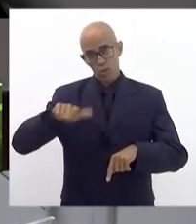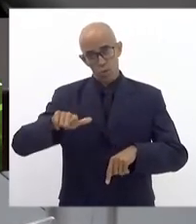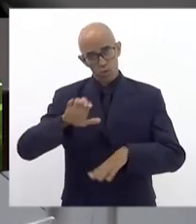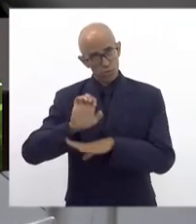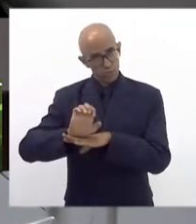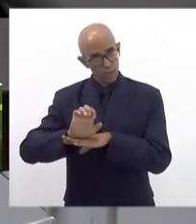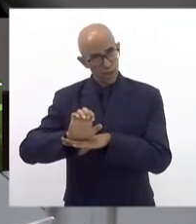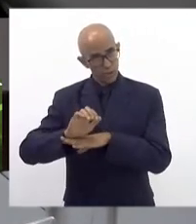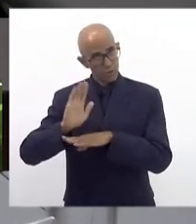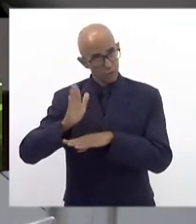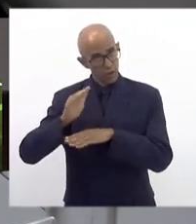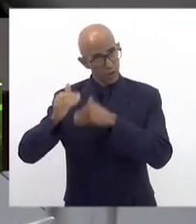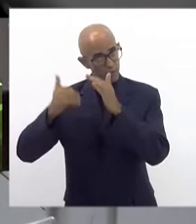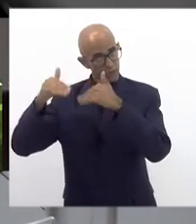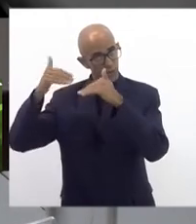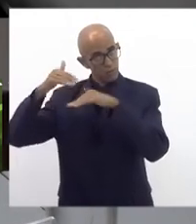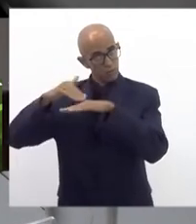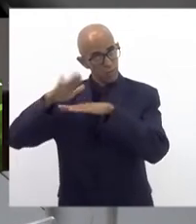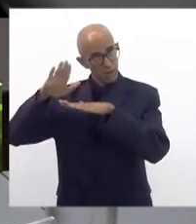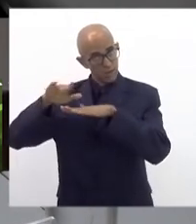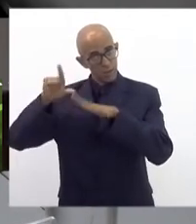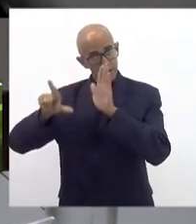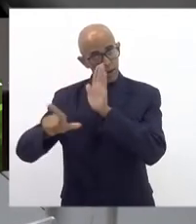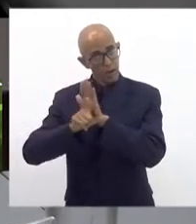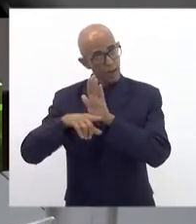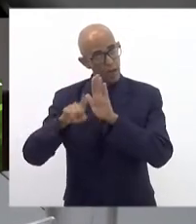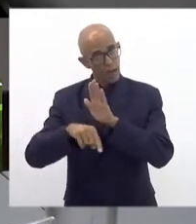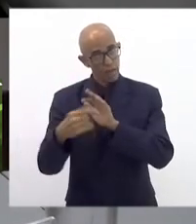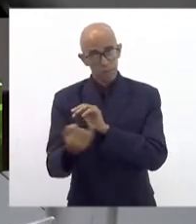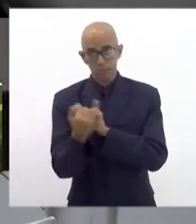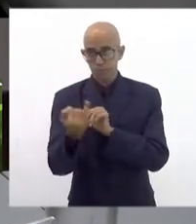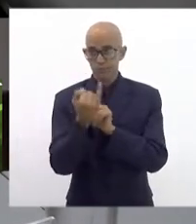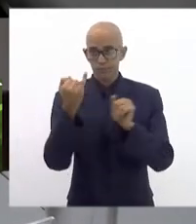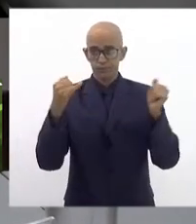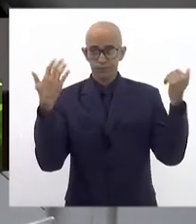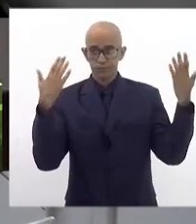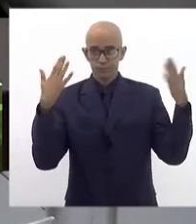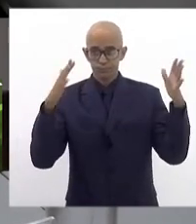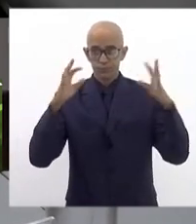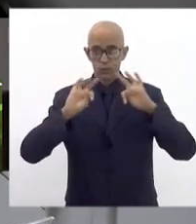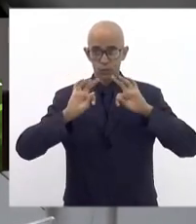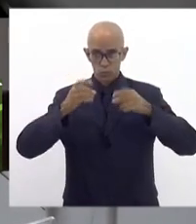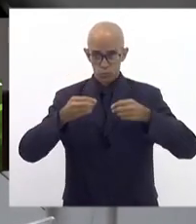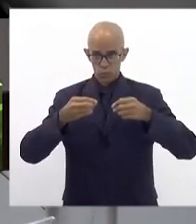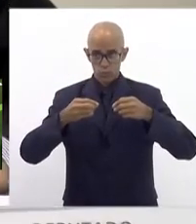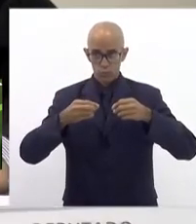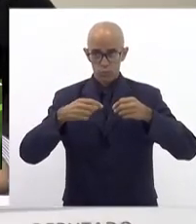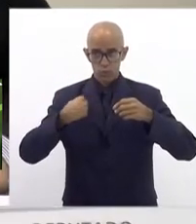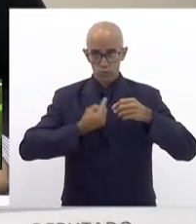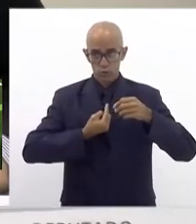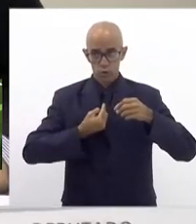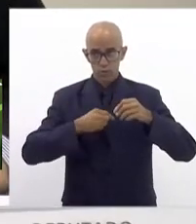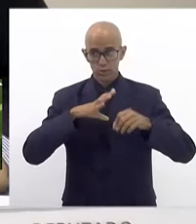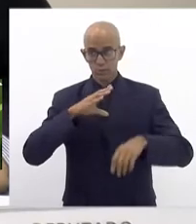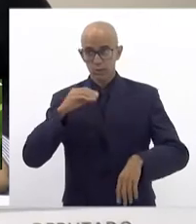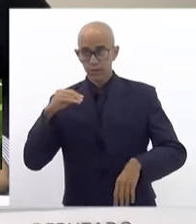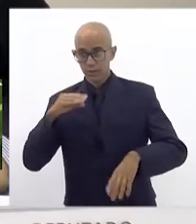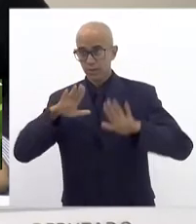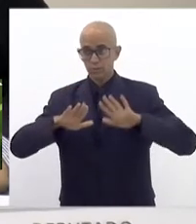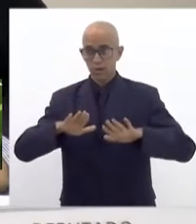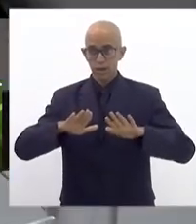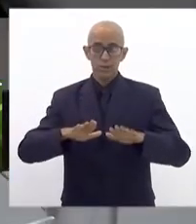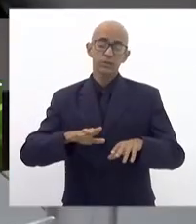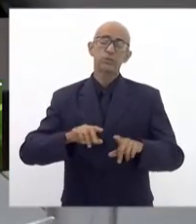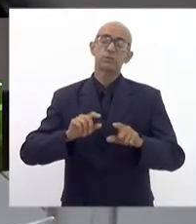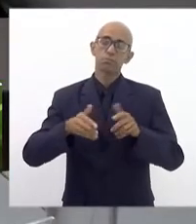lei é fundamental. Eu parabenizo a todos e todas que participaram dela. Estamos chegando um pouco atrasado, mas antes tarde do que nunca, né? Como